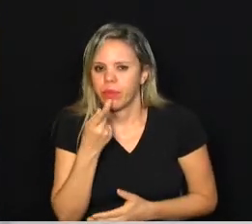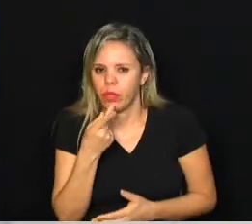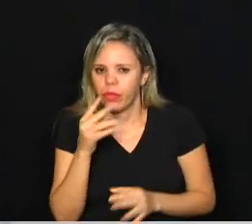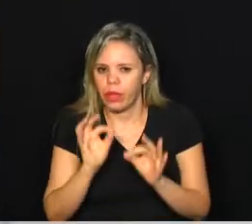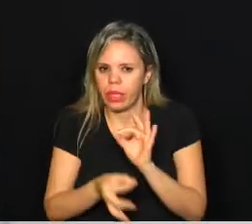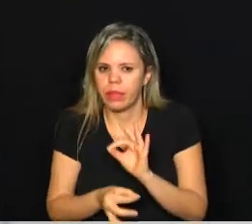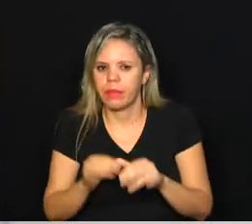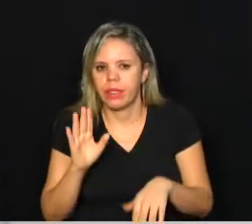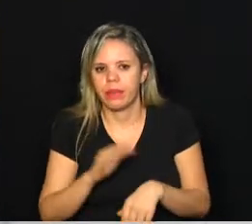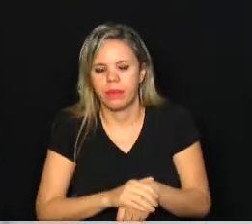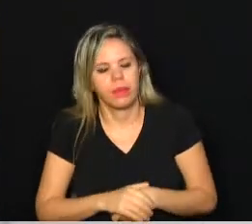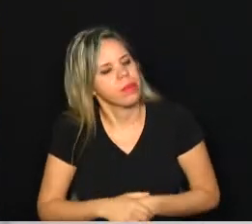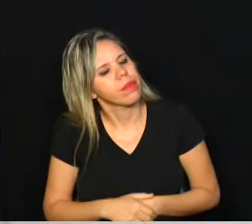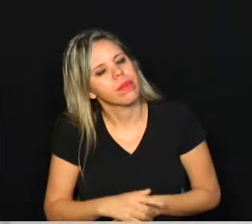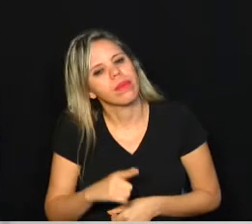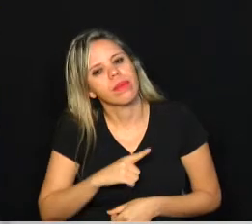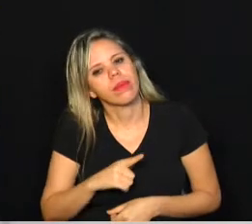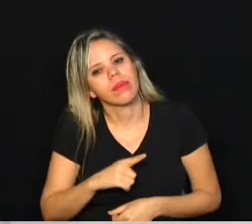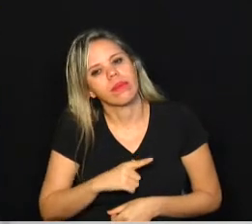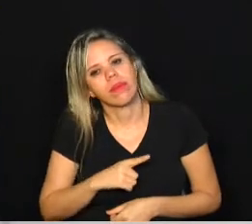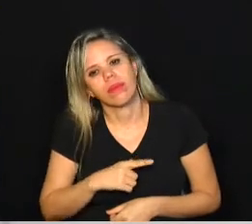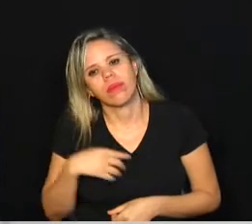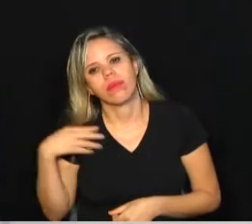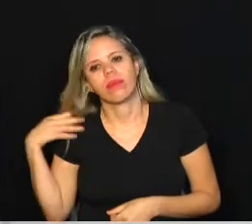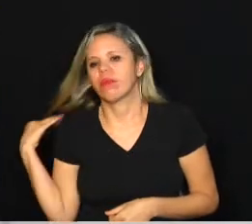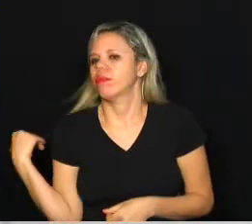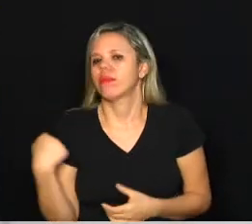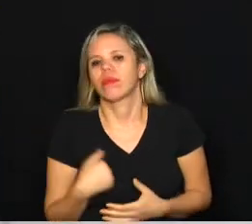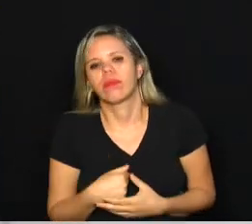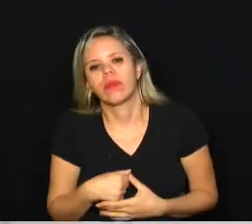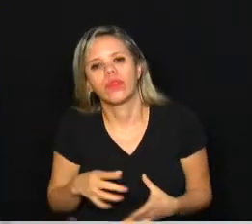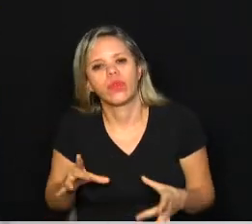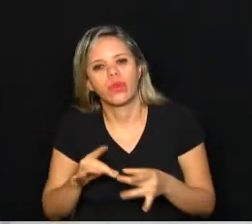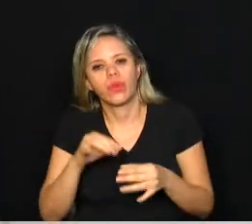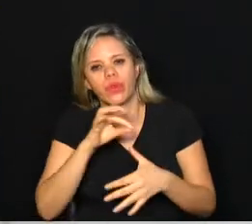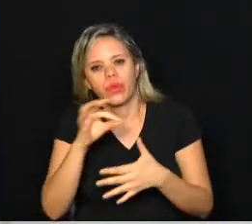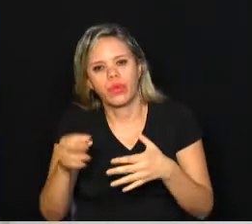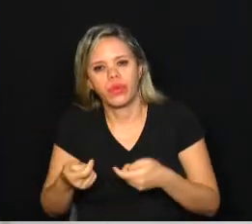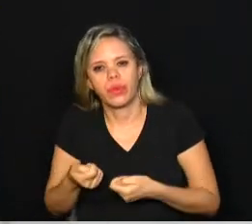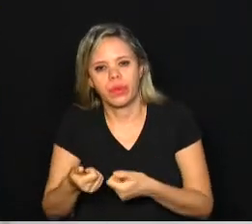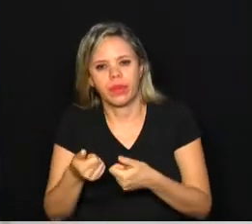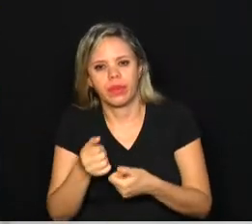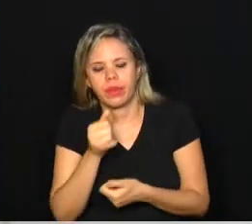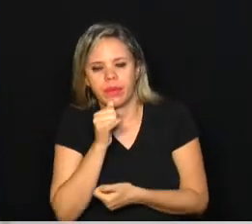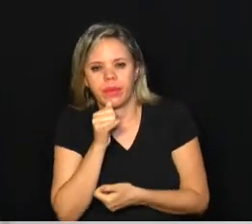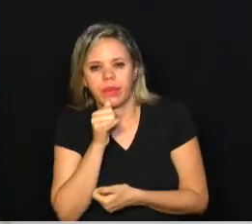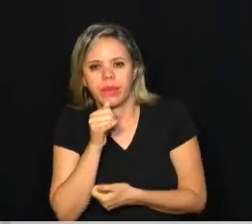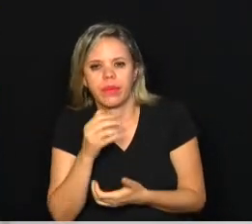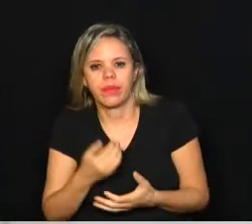mas você tem que ter um conjunto de benefícios que